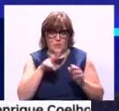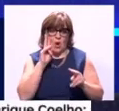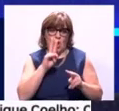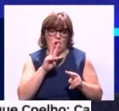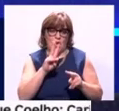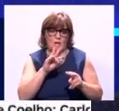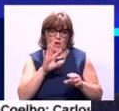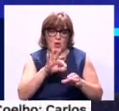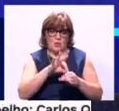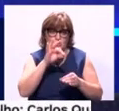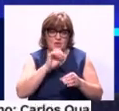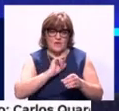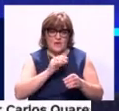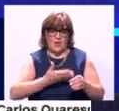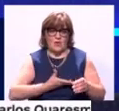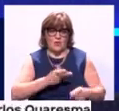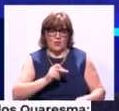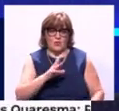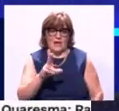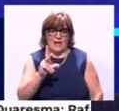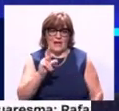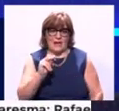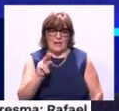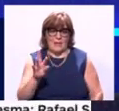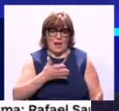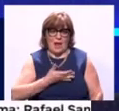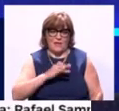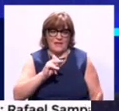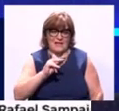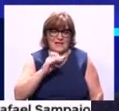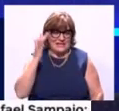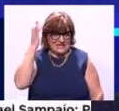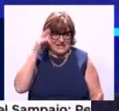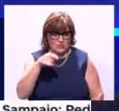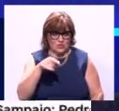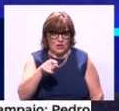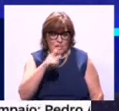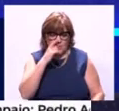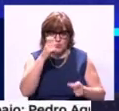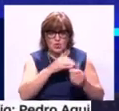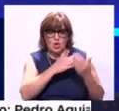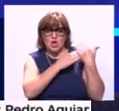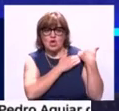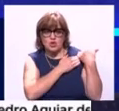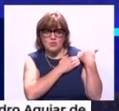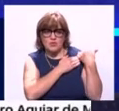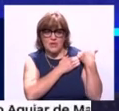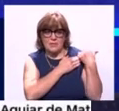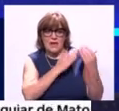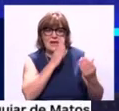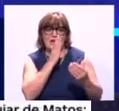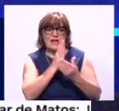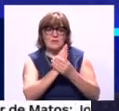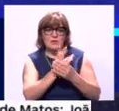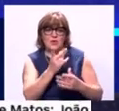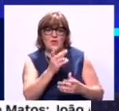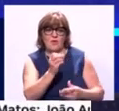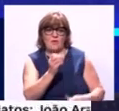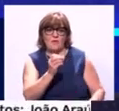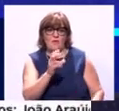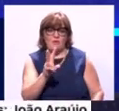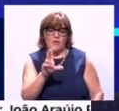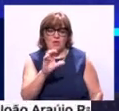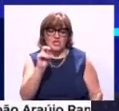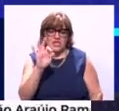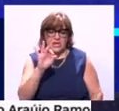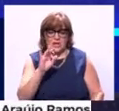reparem aquela nomeação da doutora Cláudia Santos, essa pessoa foi a responsável por arquivamentos vouchers. Comunicação